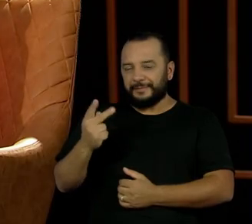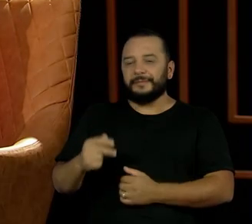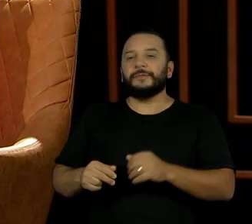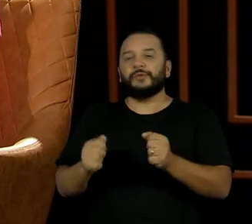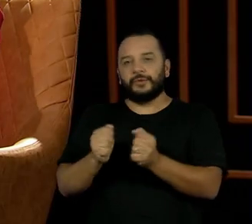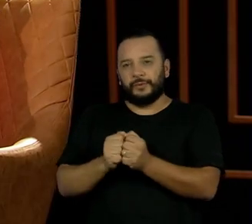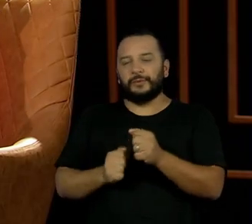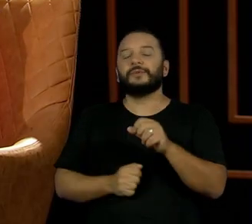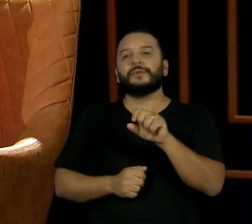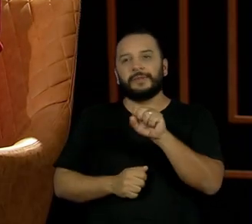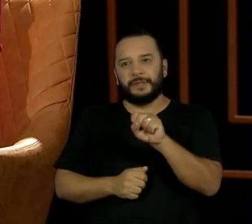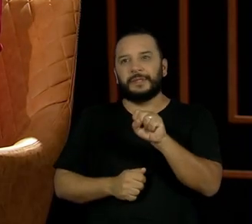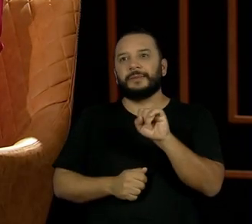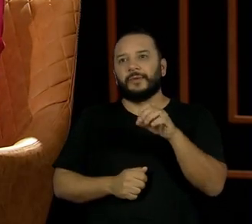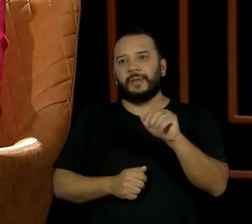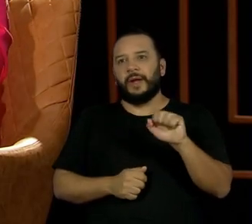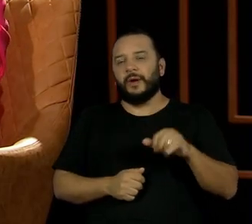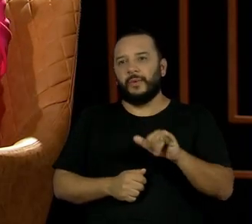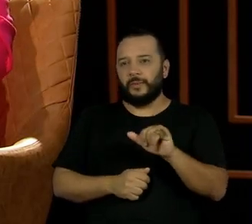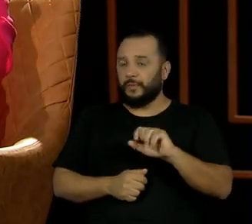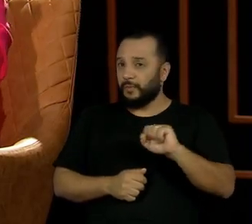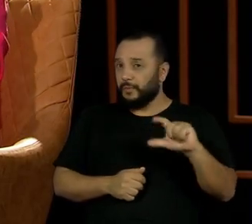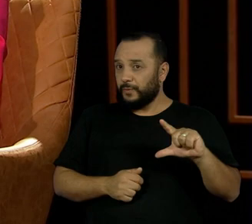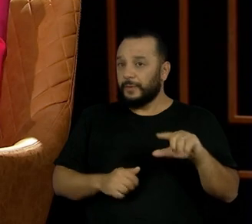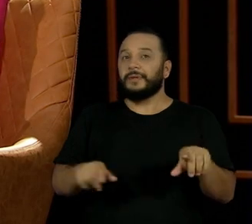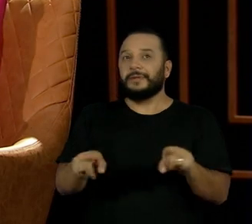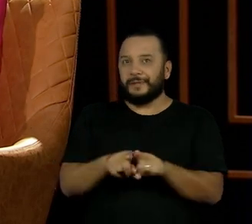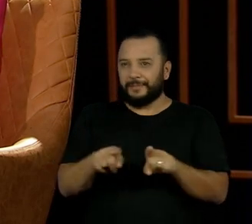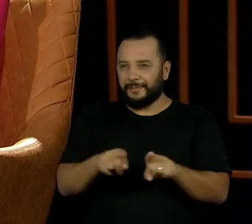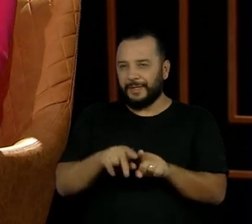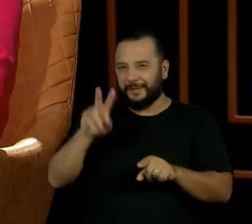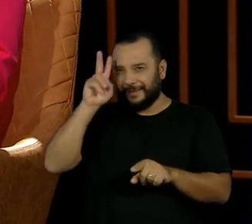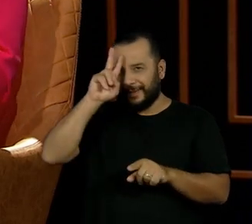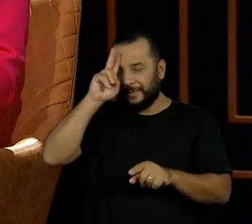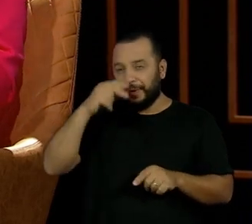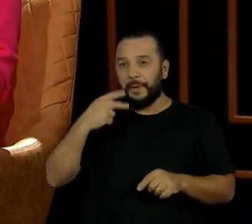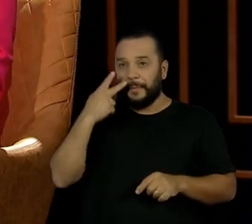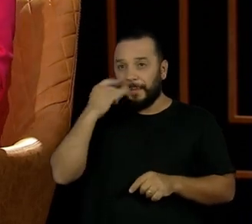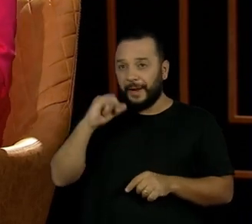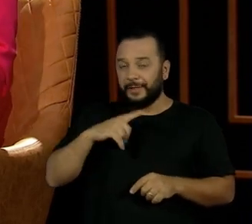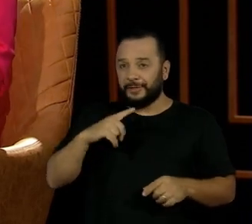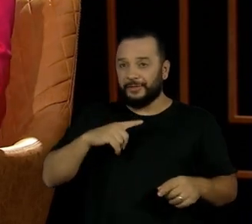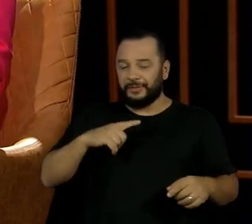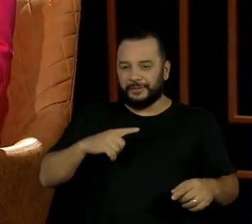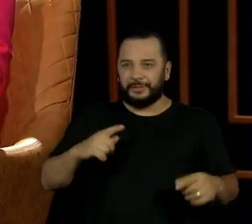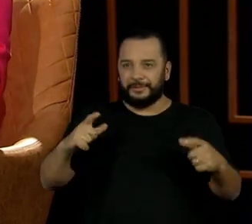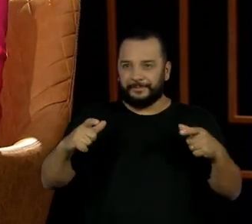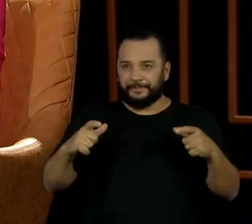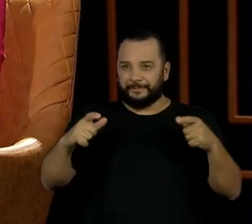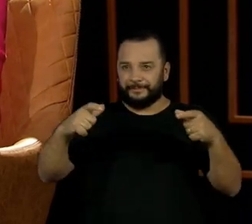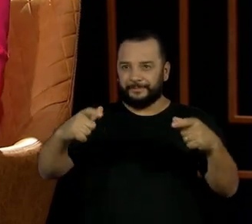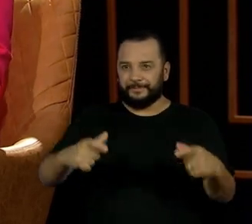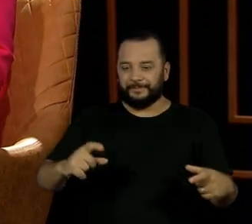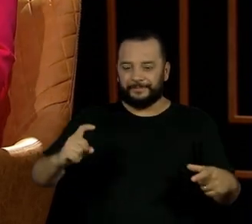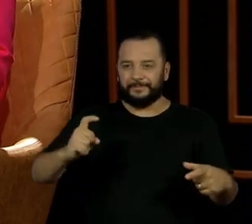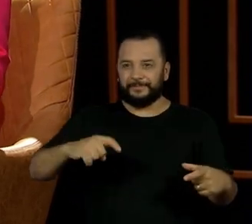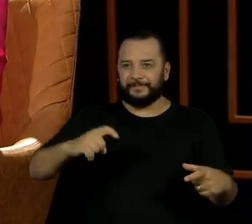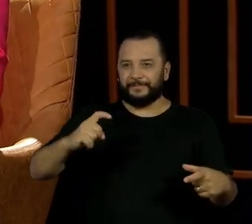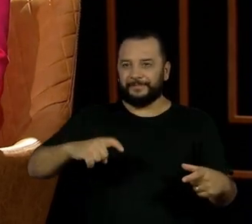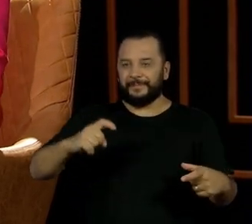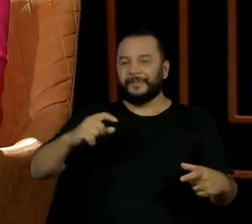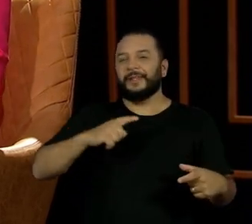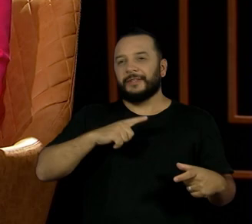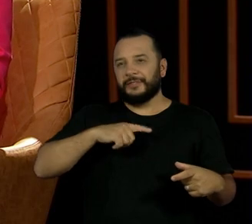e aquilo me impressionava tanto e também da vitrola do meu pai que era uma vitrola de madeira que tocava Martinho da Vila